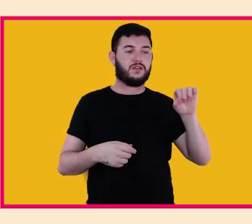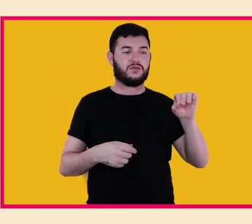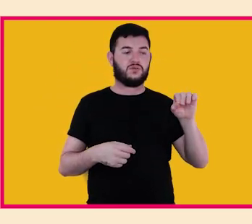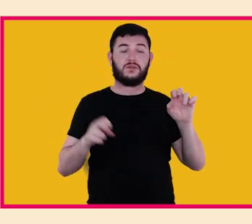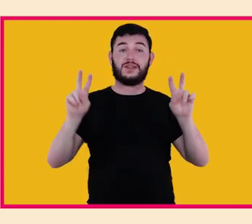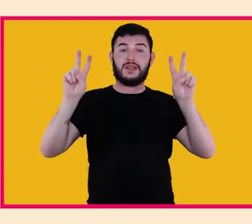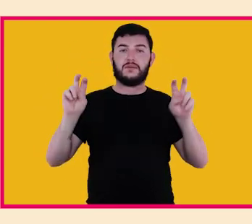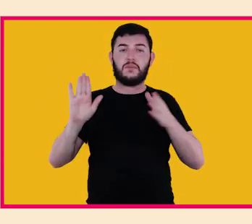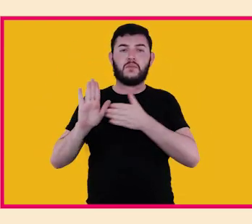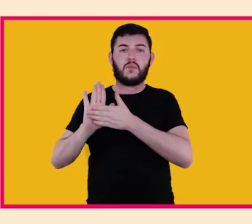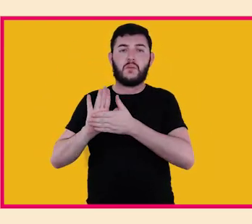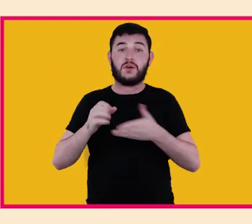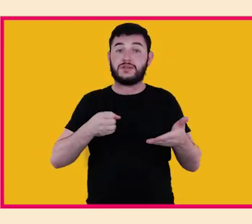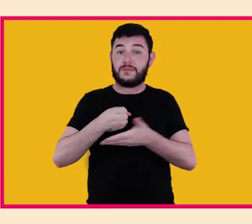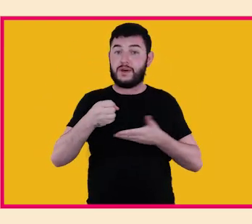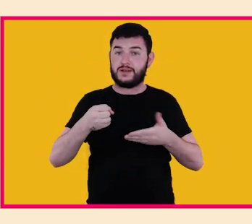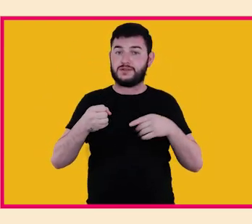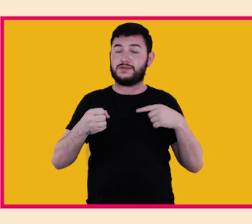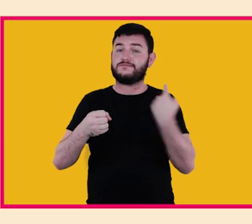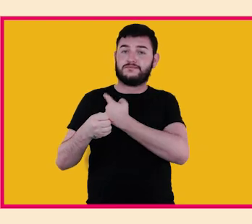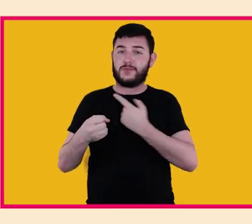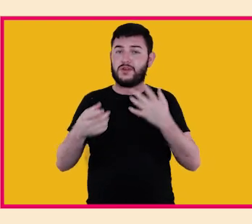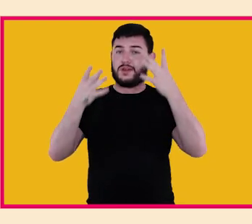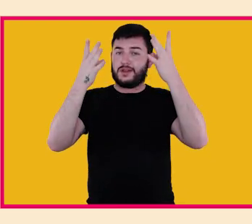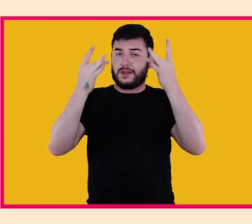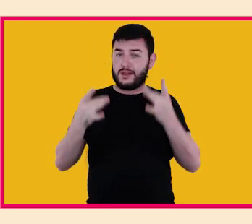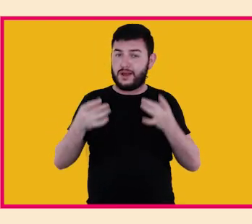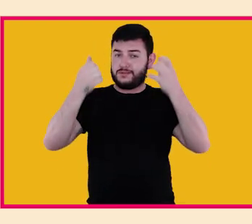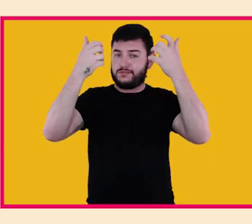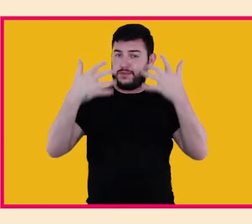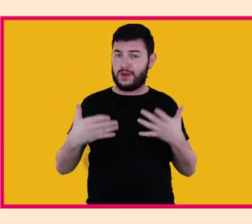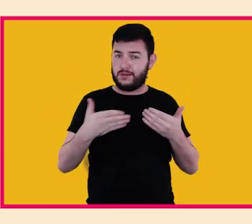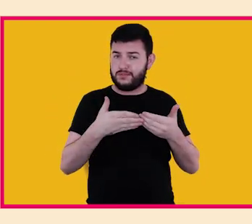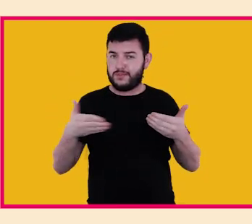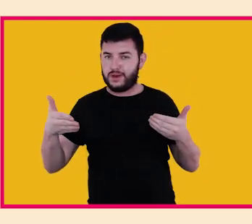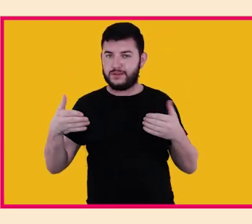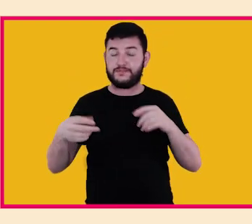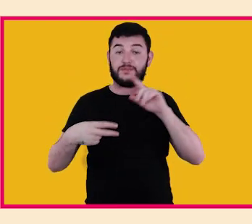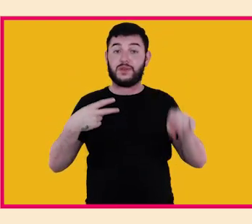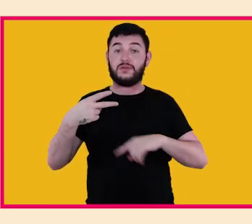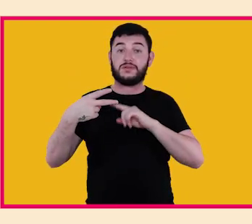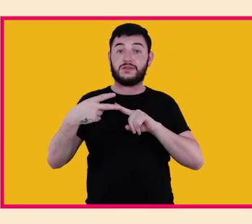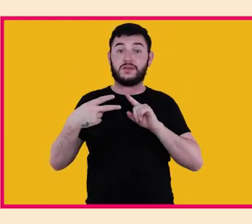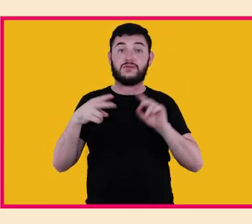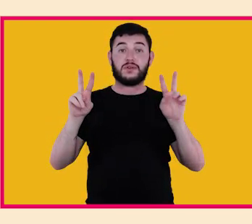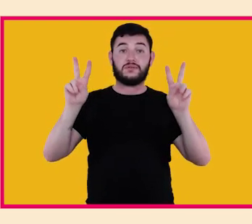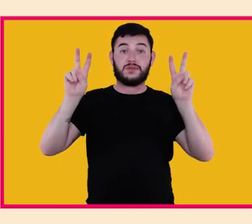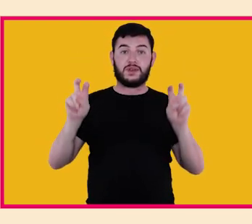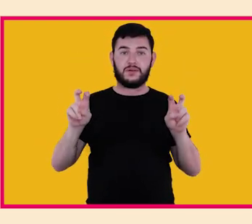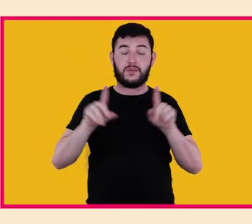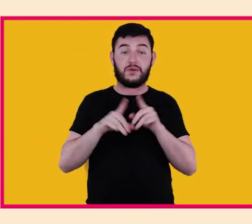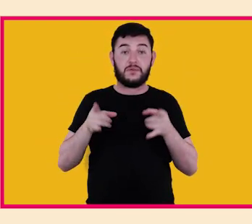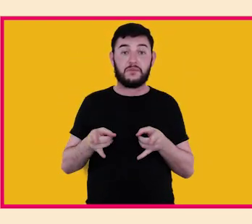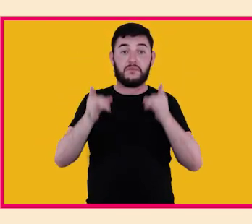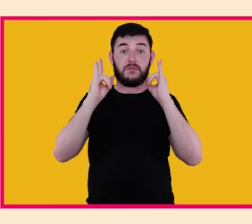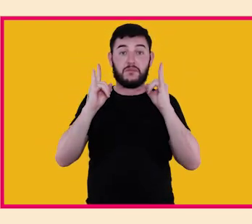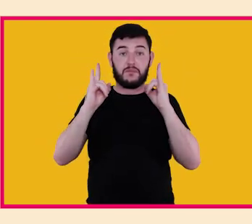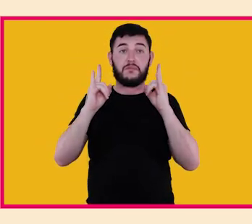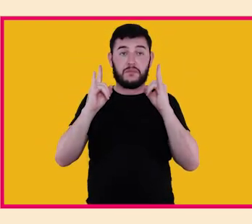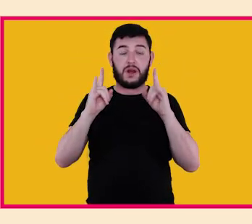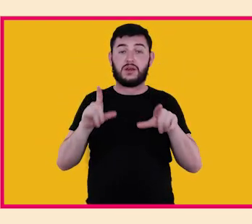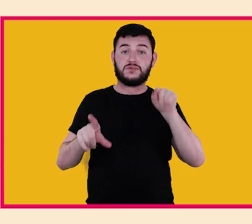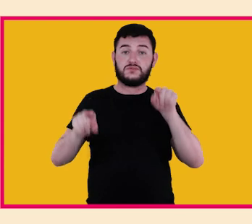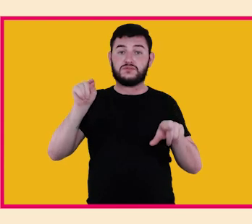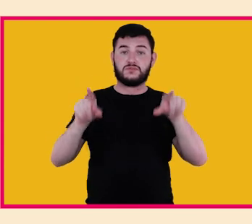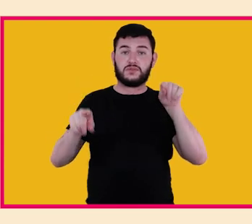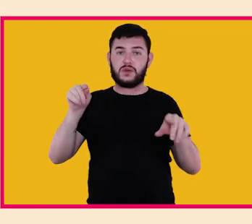básico. Daqui a pouco a gente vai se debruçar para conhecer ele um pouco melhor. Bom, a segunda categoria de projetos nós chamamos de módulos eletivos edificados, e eles